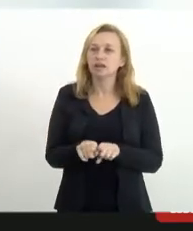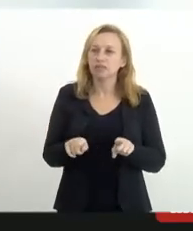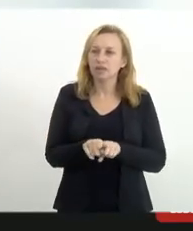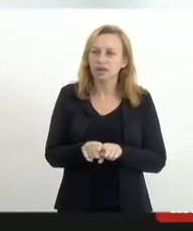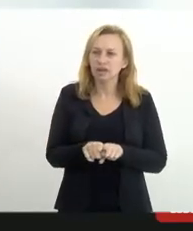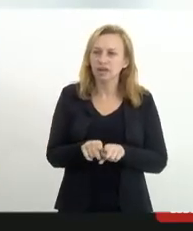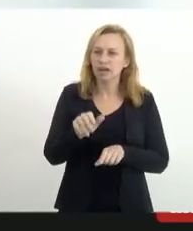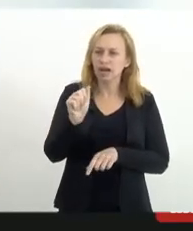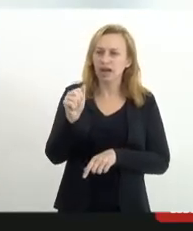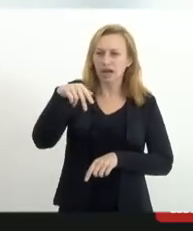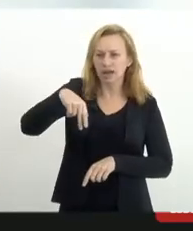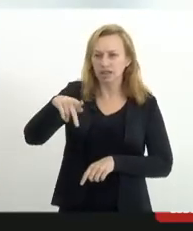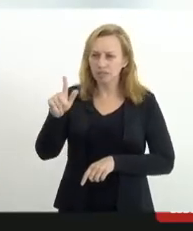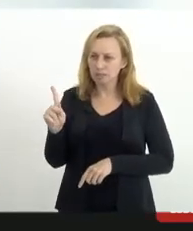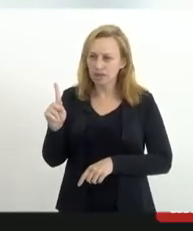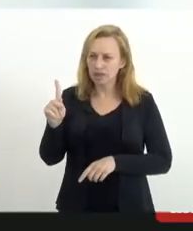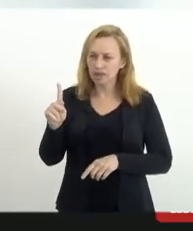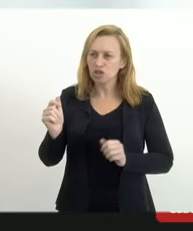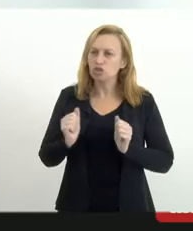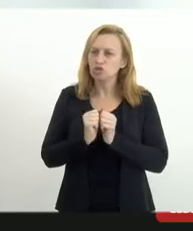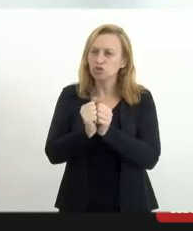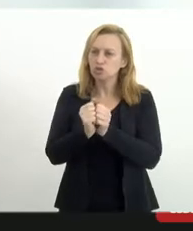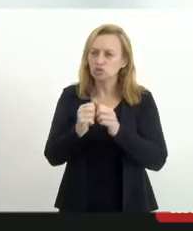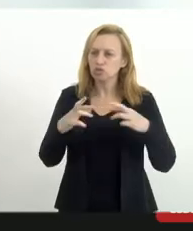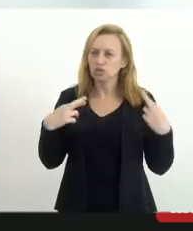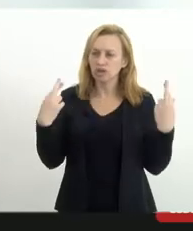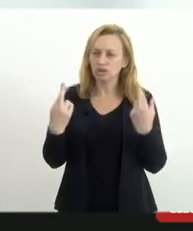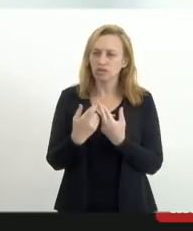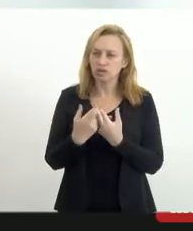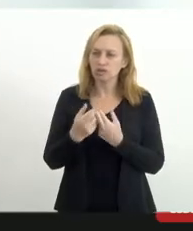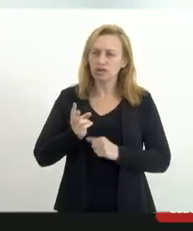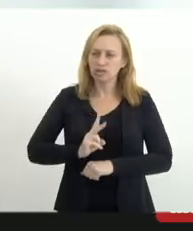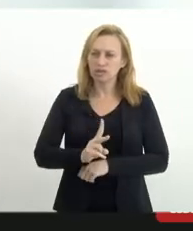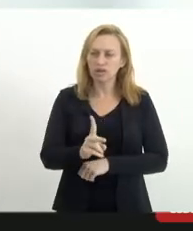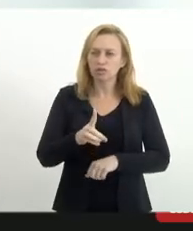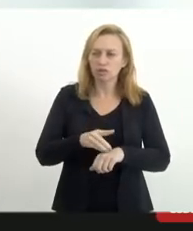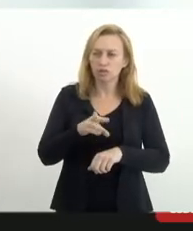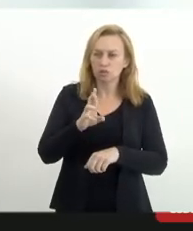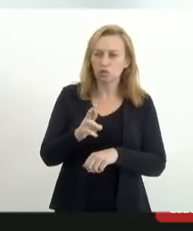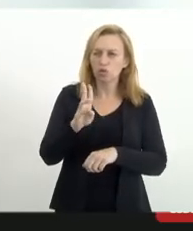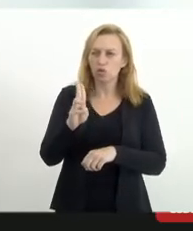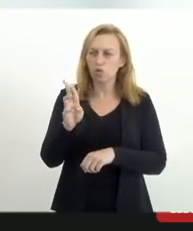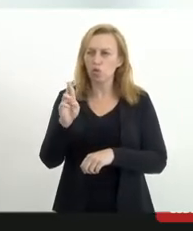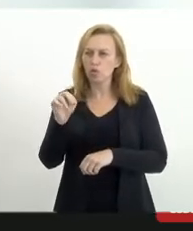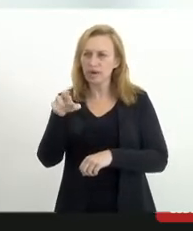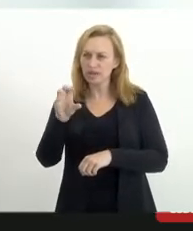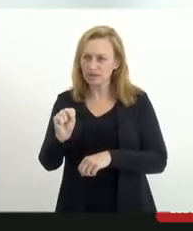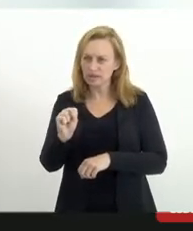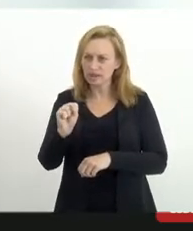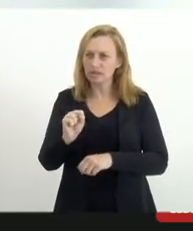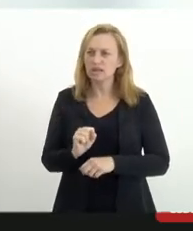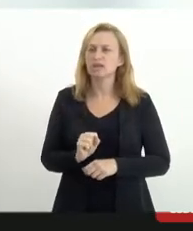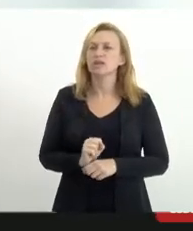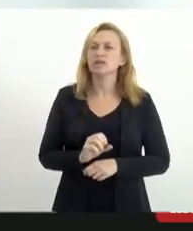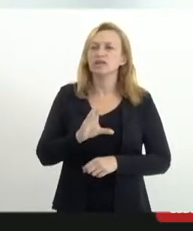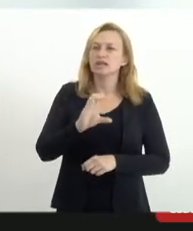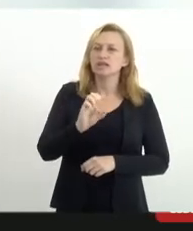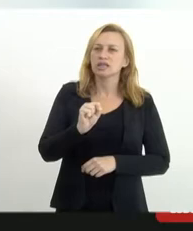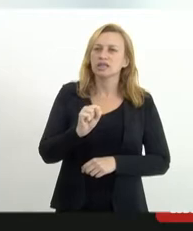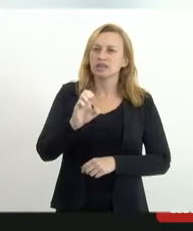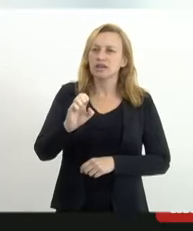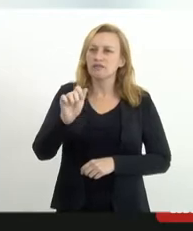o início dos nossos encontros, doutor Tiago Neves e doutor Rubens Cerqueira. Da